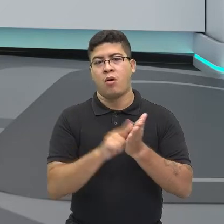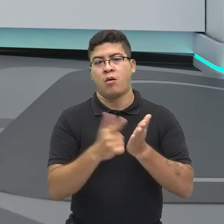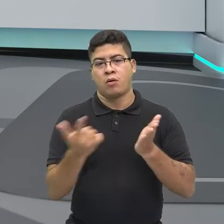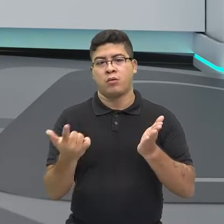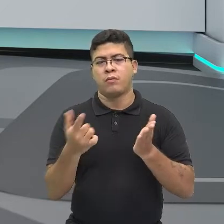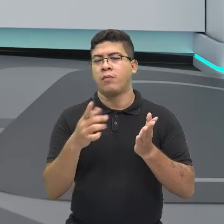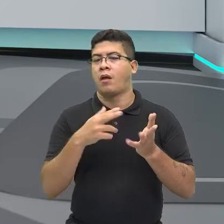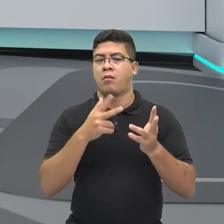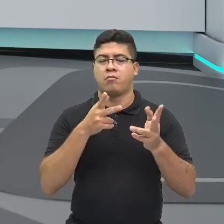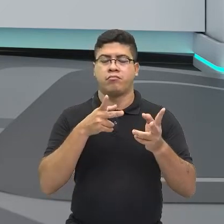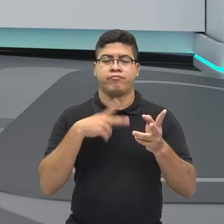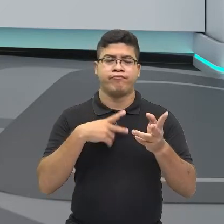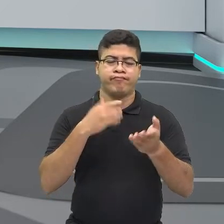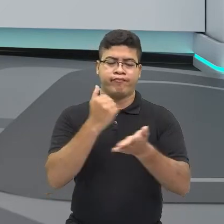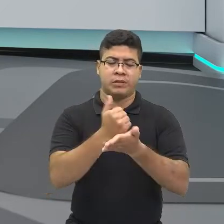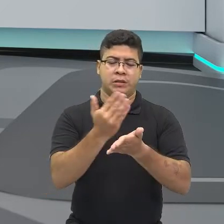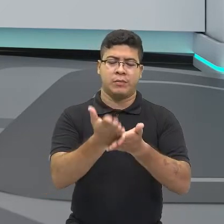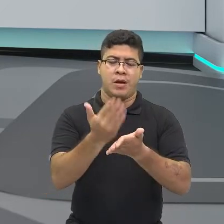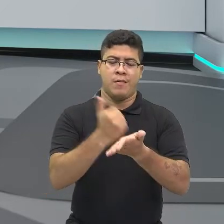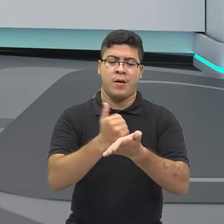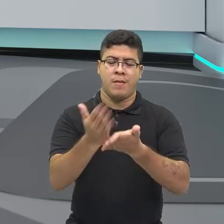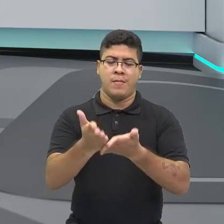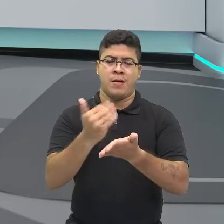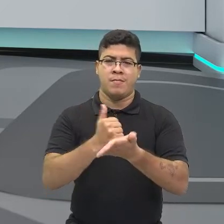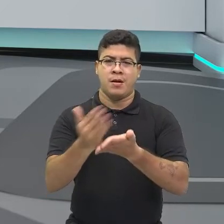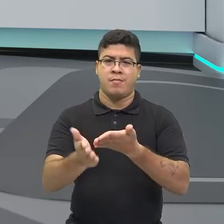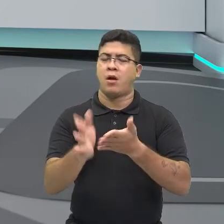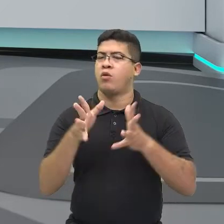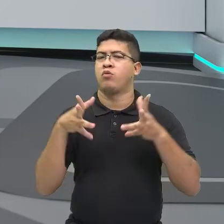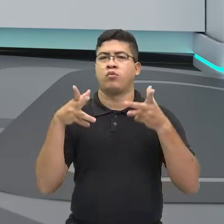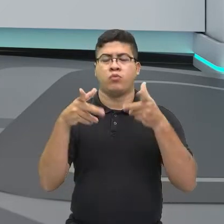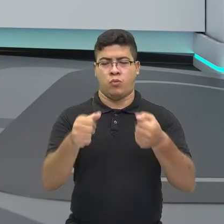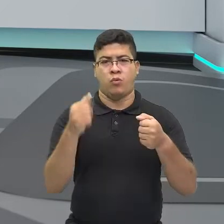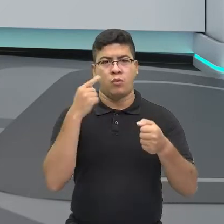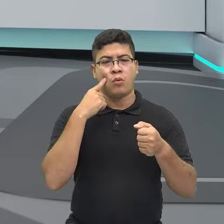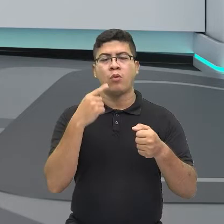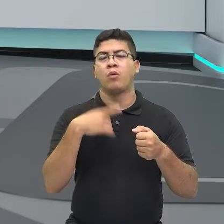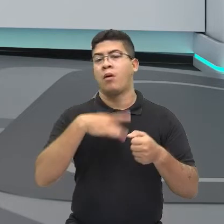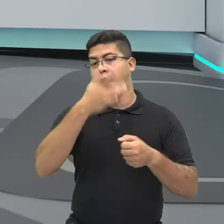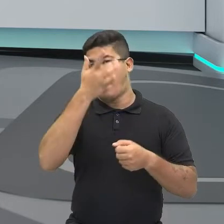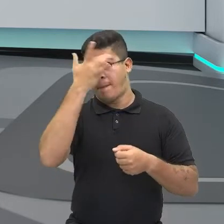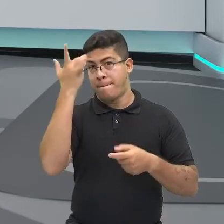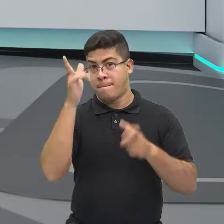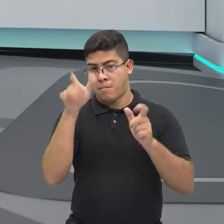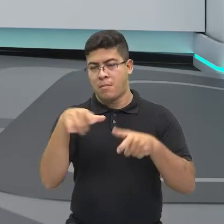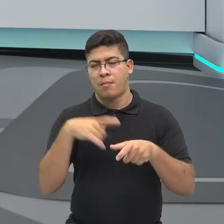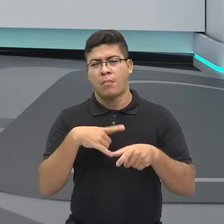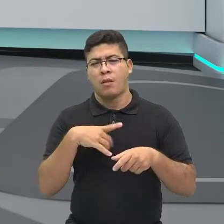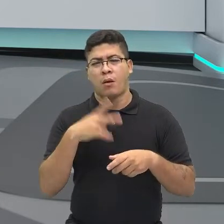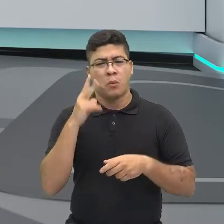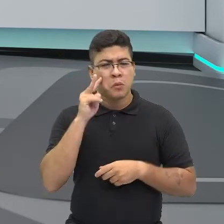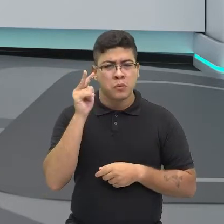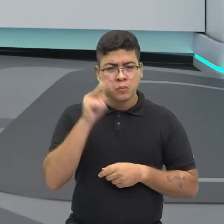tudo fragmentado, tudo fragmentado. A mesa, a pessoa, eu vejo até um homem ali, ó, Se